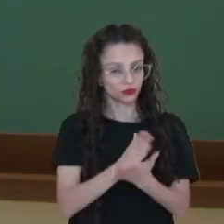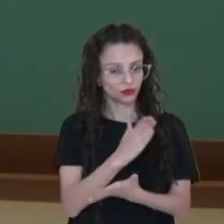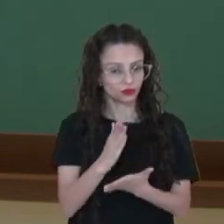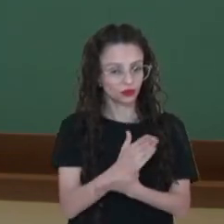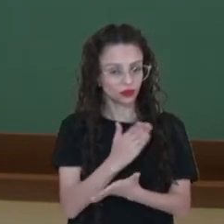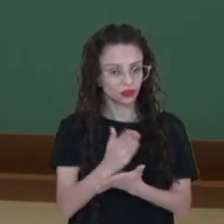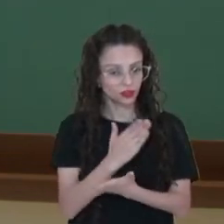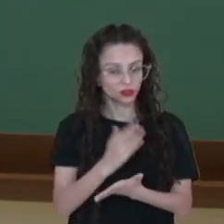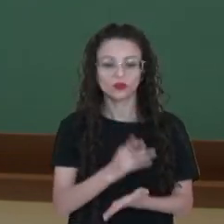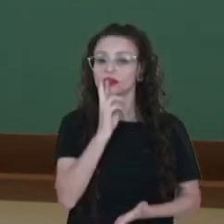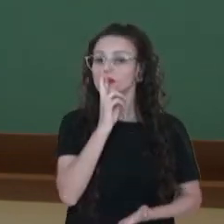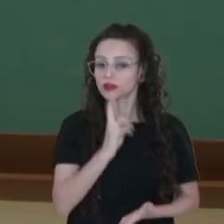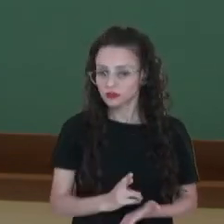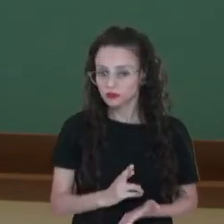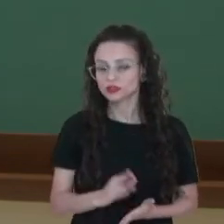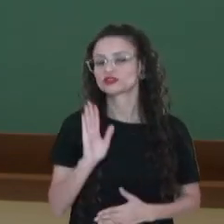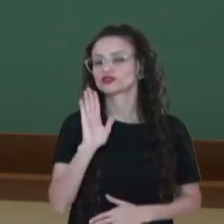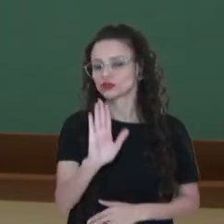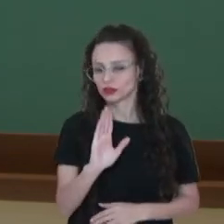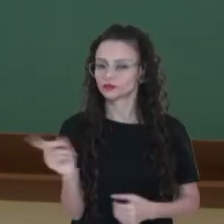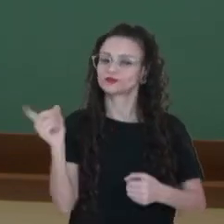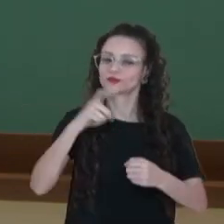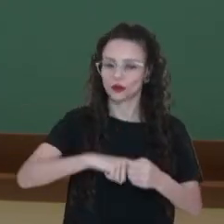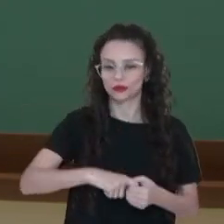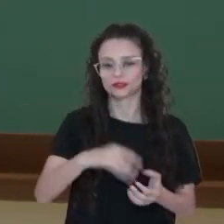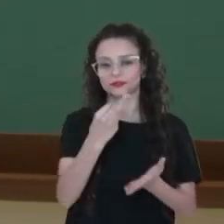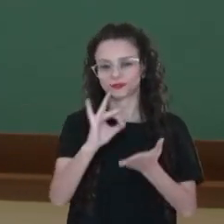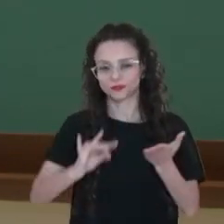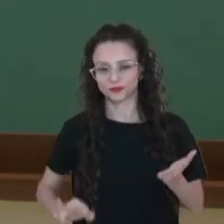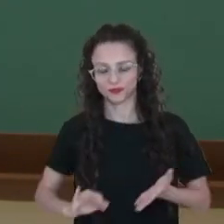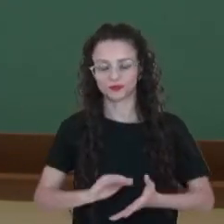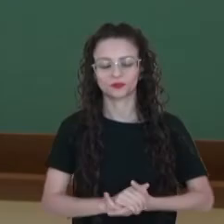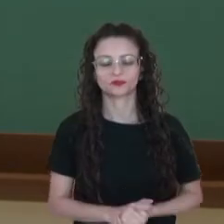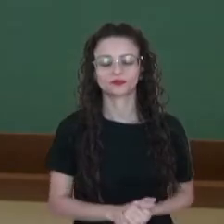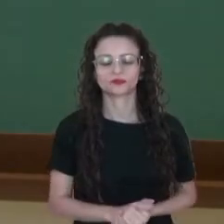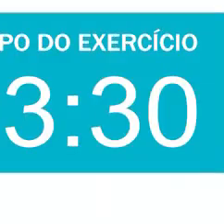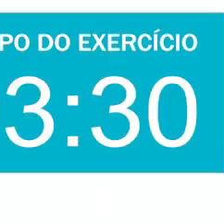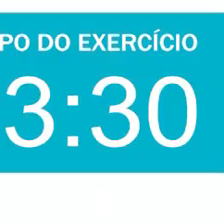vocês, vão responder e nós voltamos com a correção.